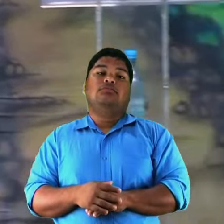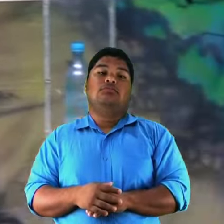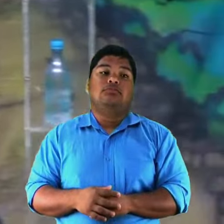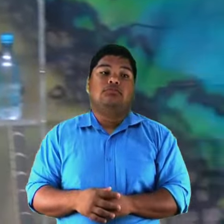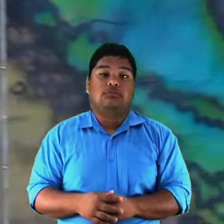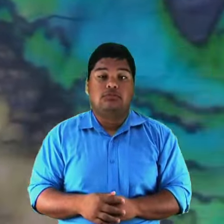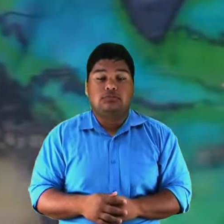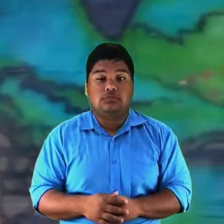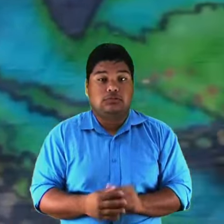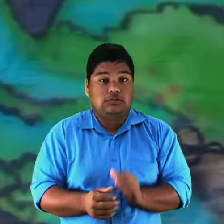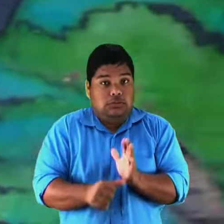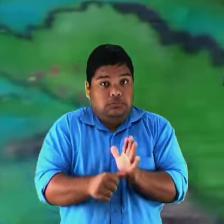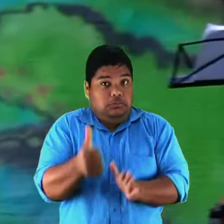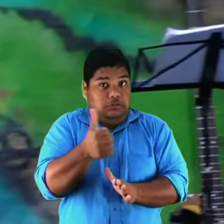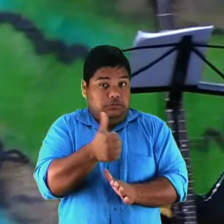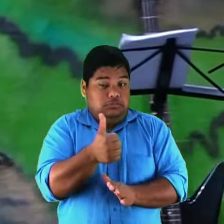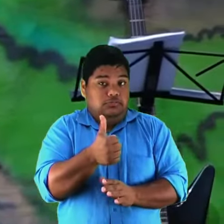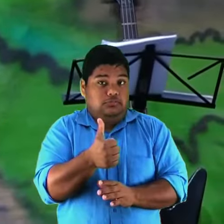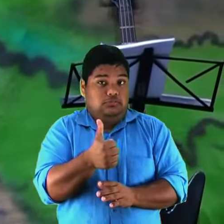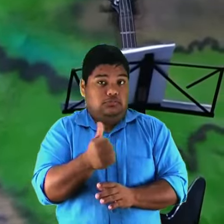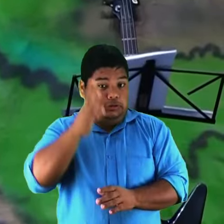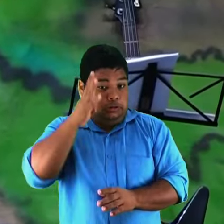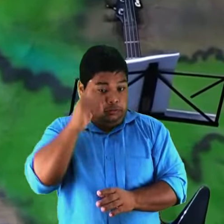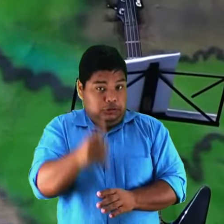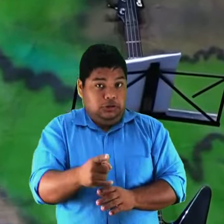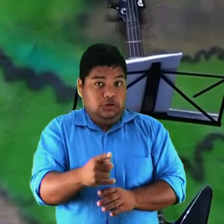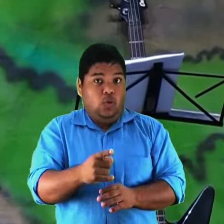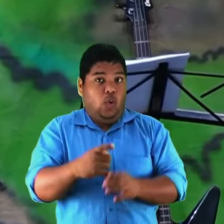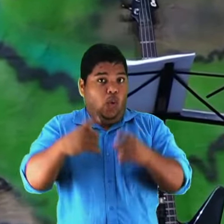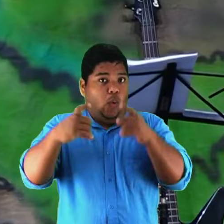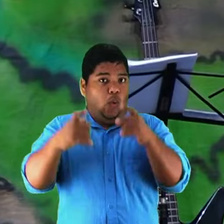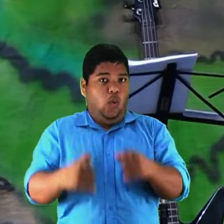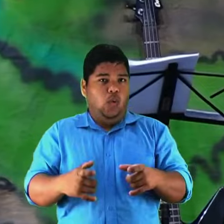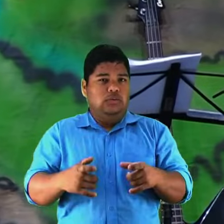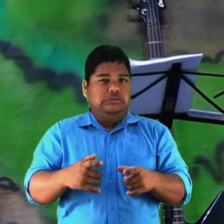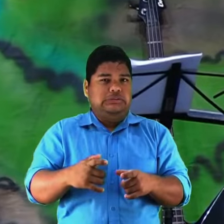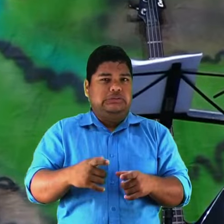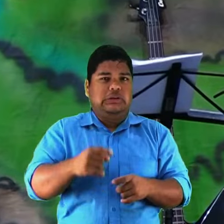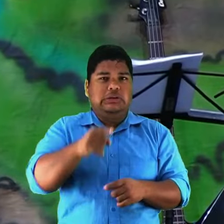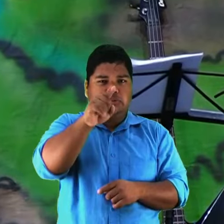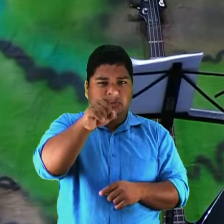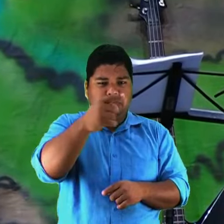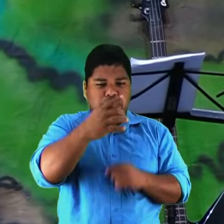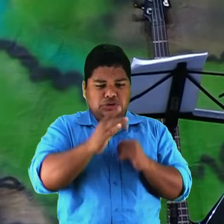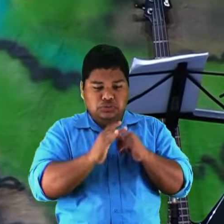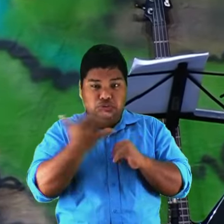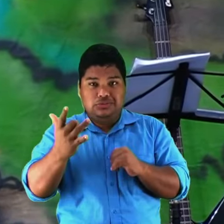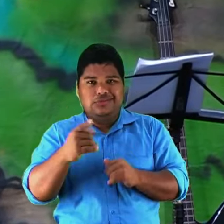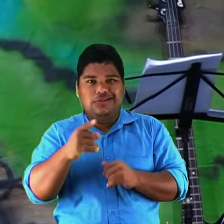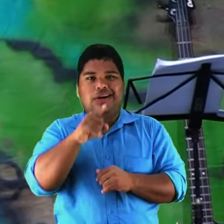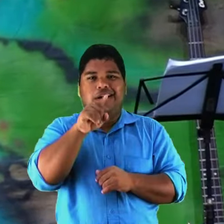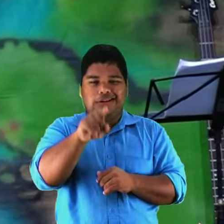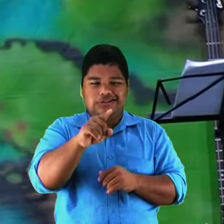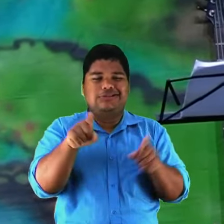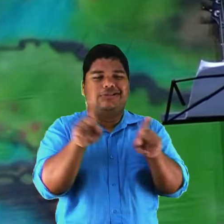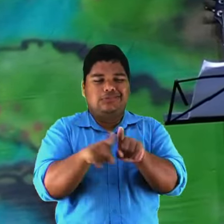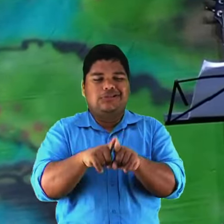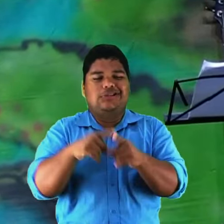A primeira afirmação que nós vimos: onde estiver o seu tesouro, ali estará o seu